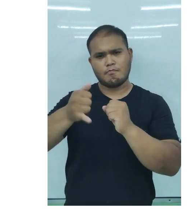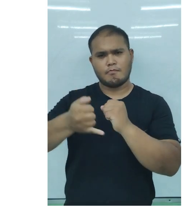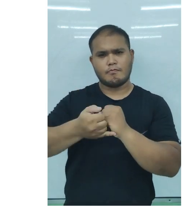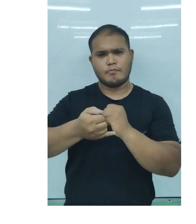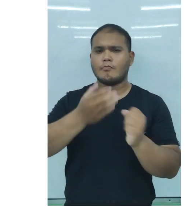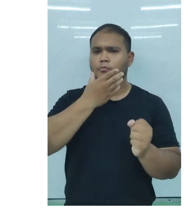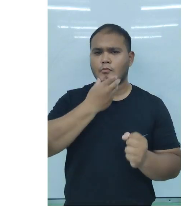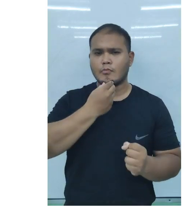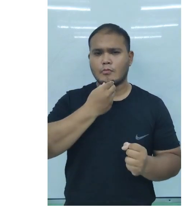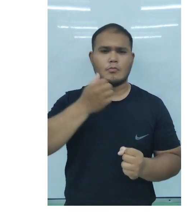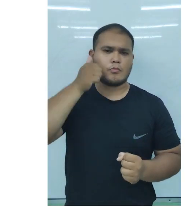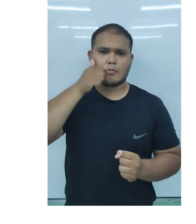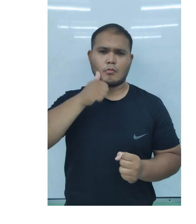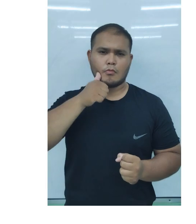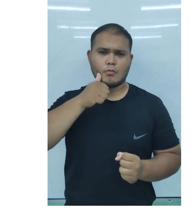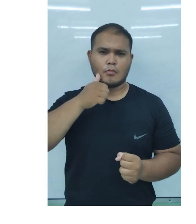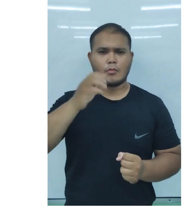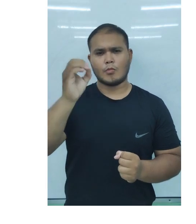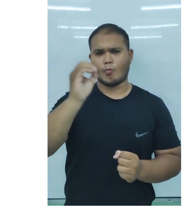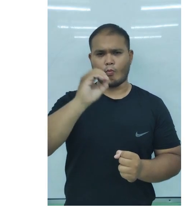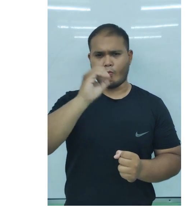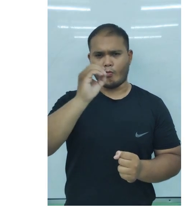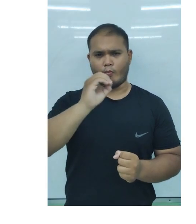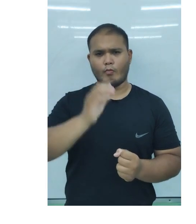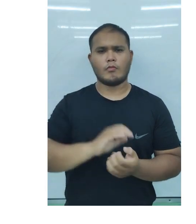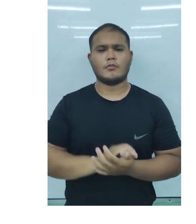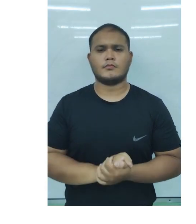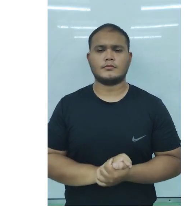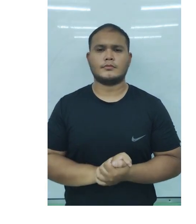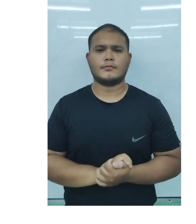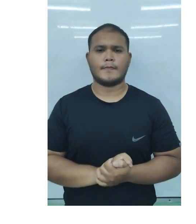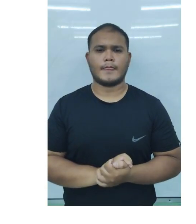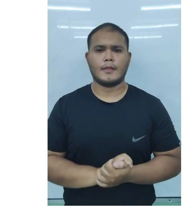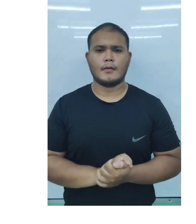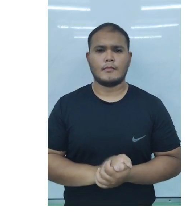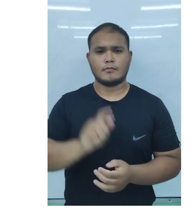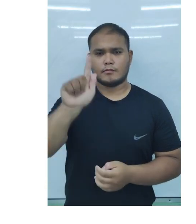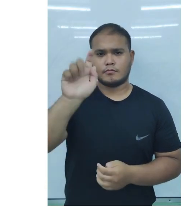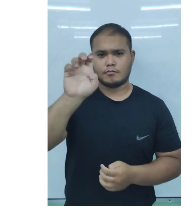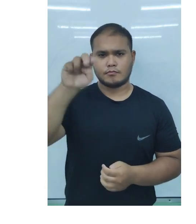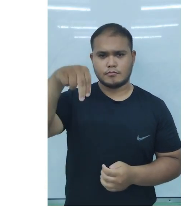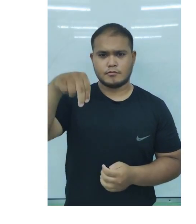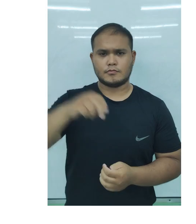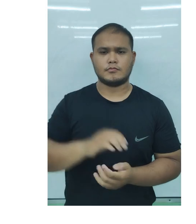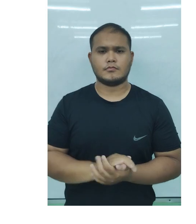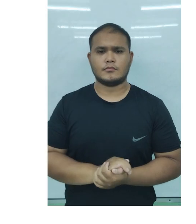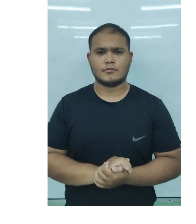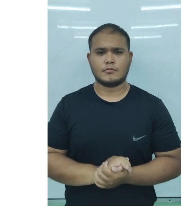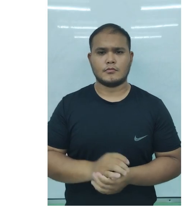ou neutro. O genitivo nós temos aqui pulcriores,